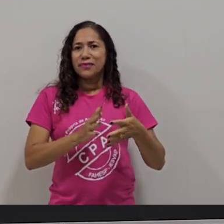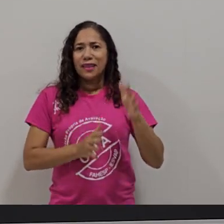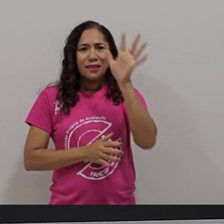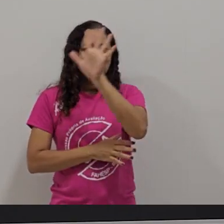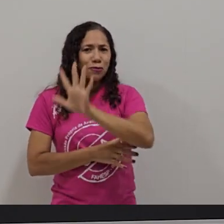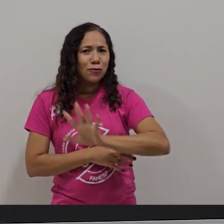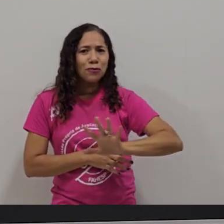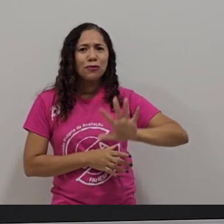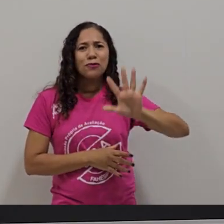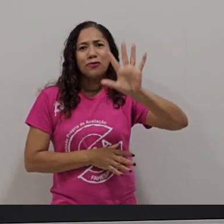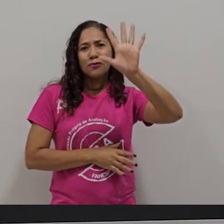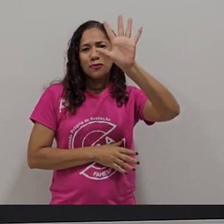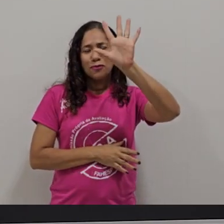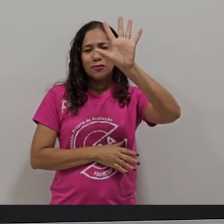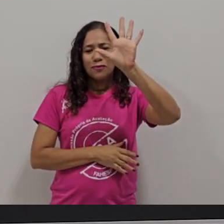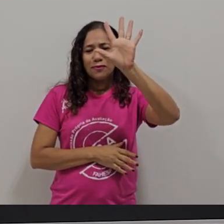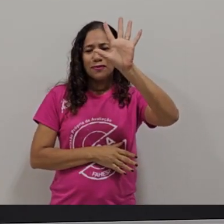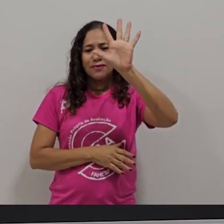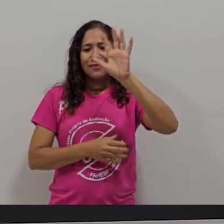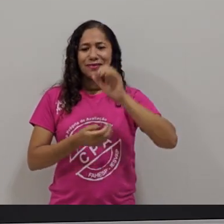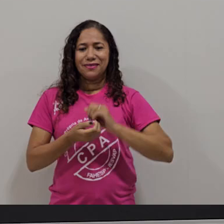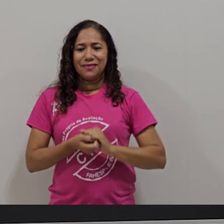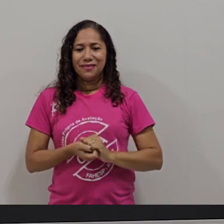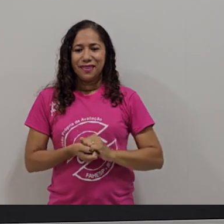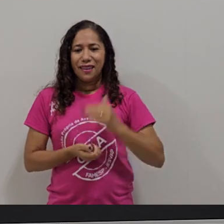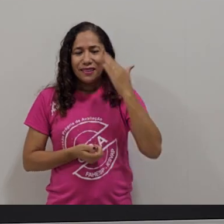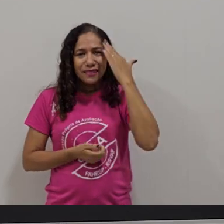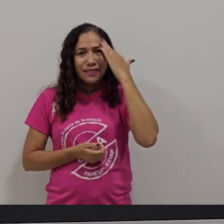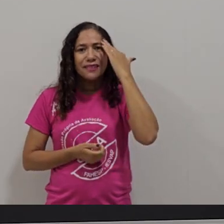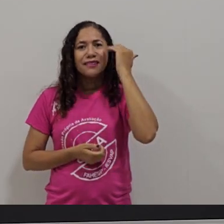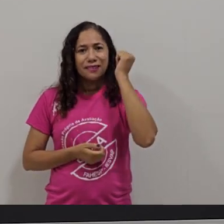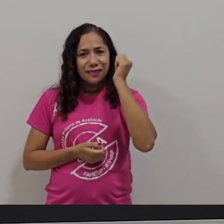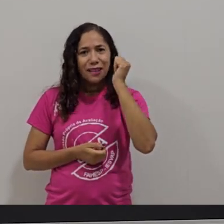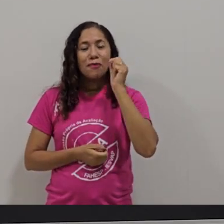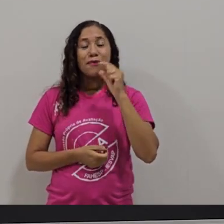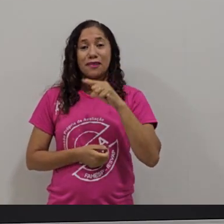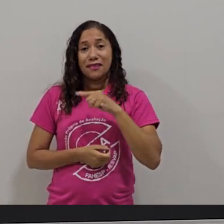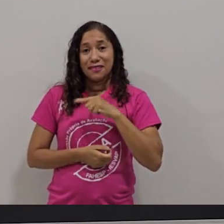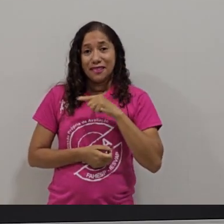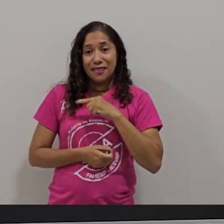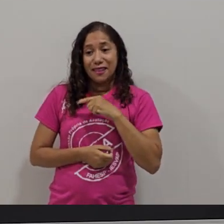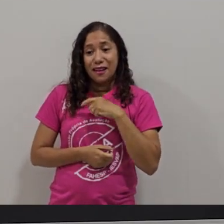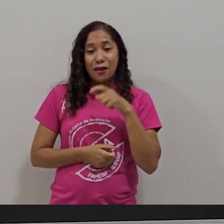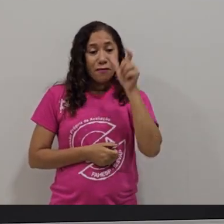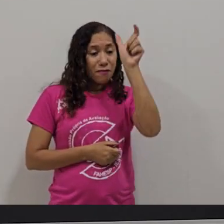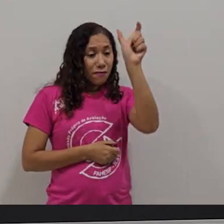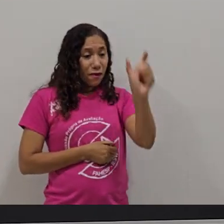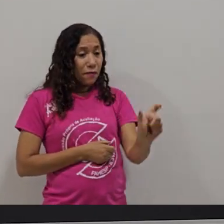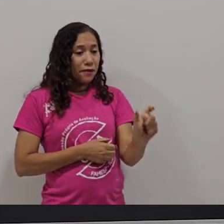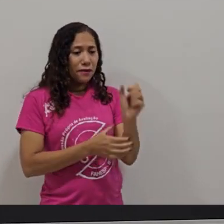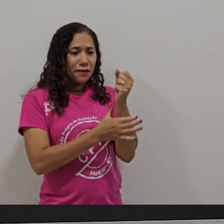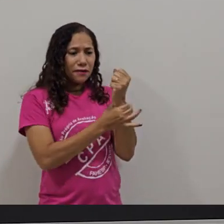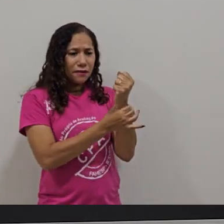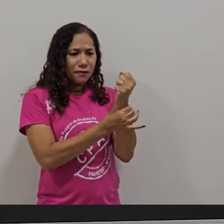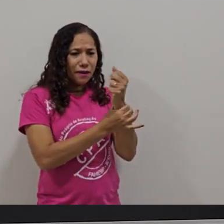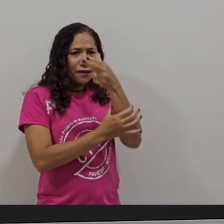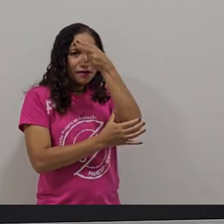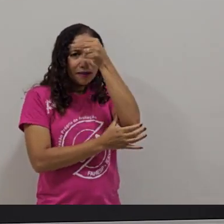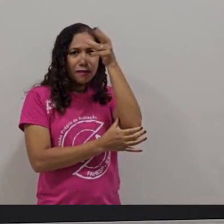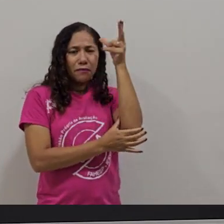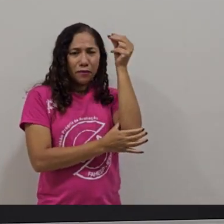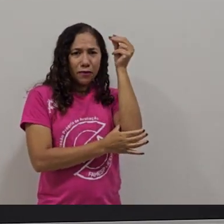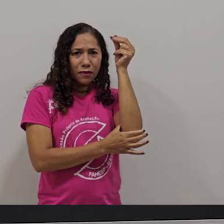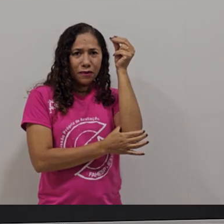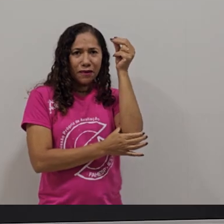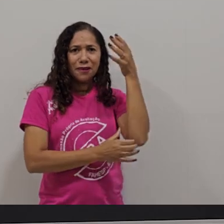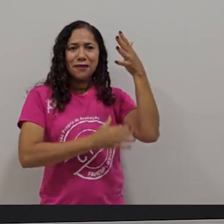Brasil todo. Um grande diferencial, né? E você sabe o que é isso? Você ter um agente de segurança pública